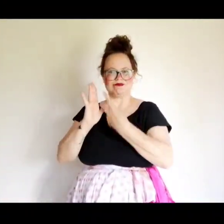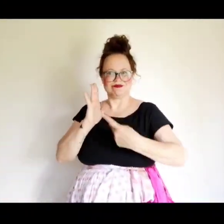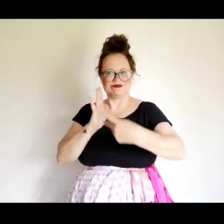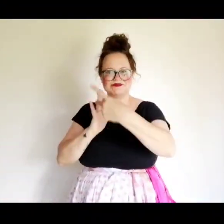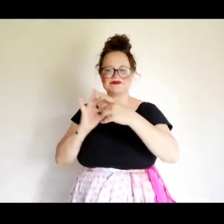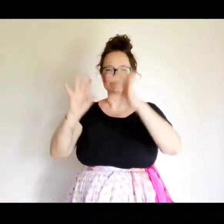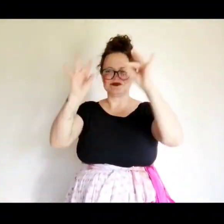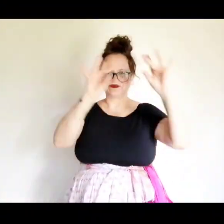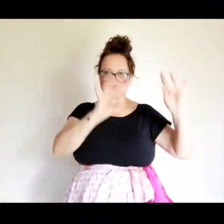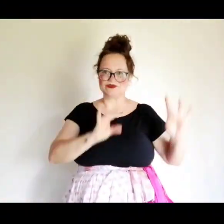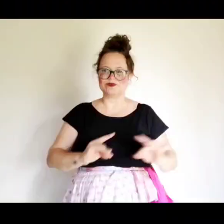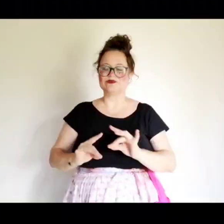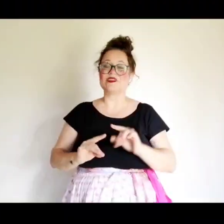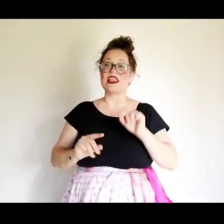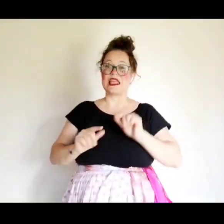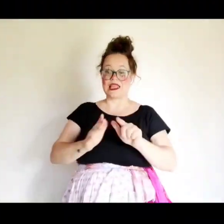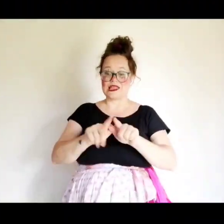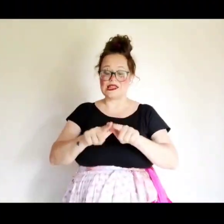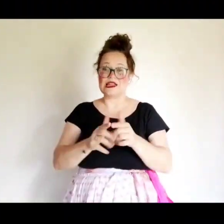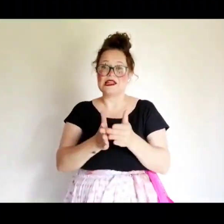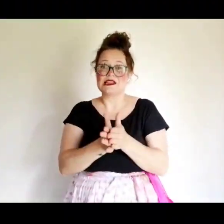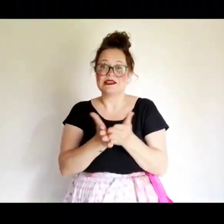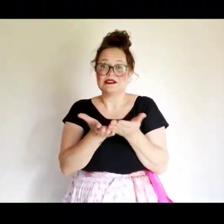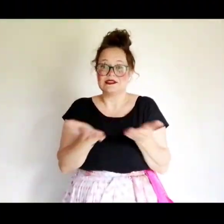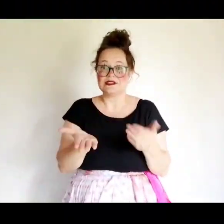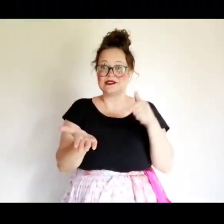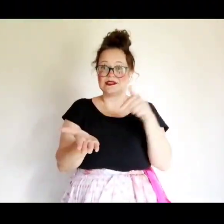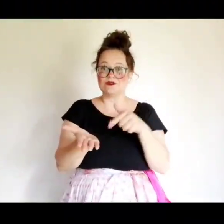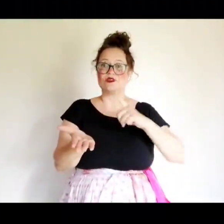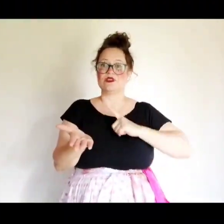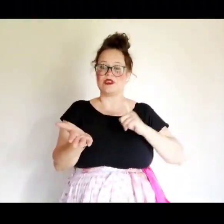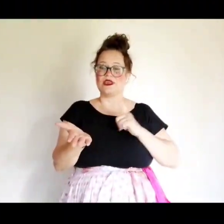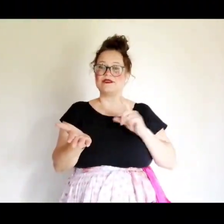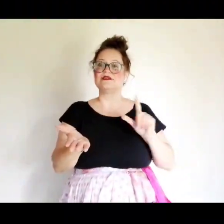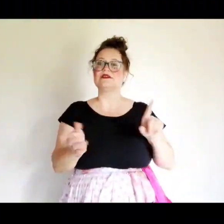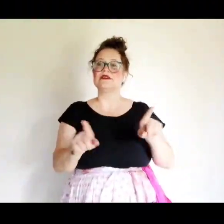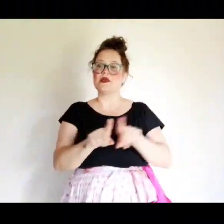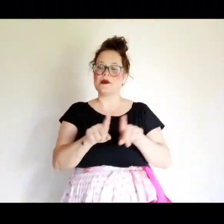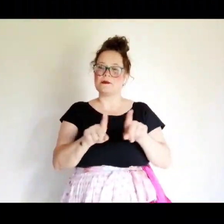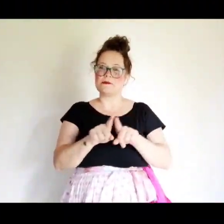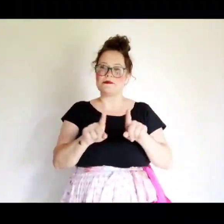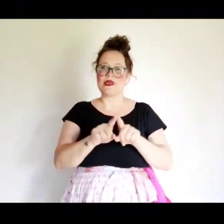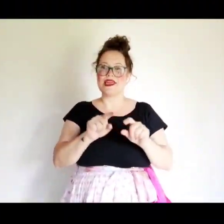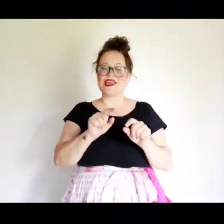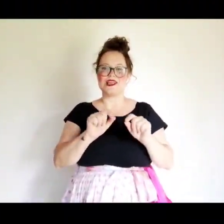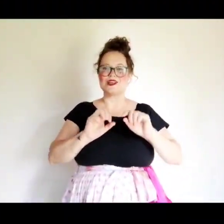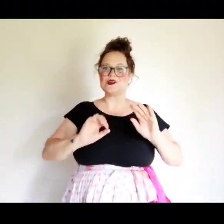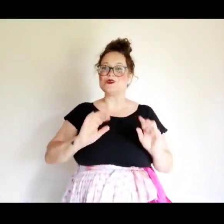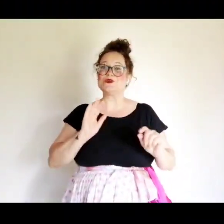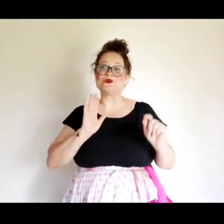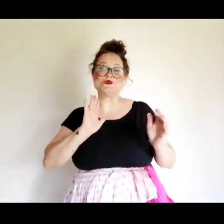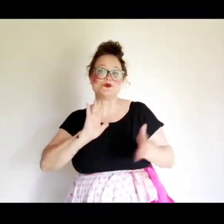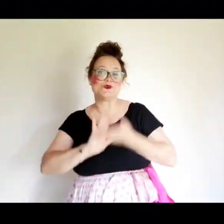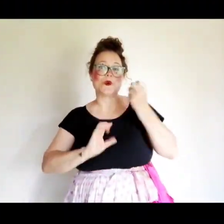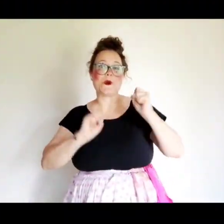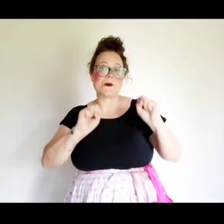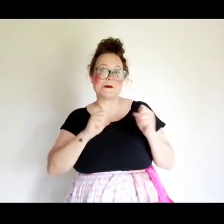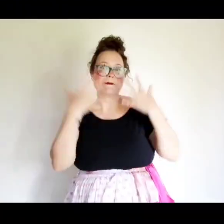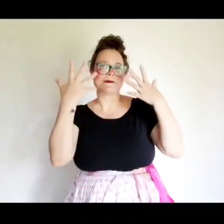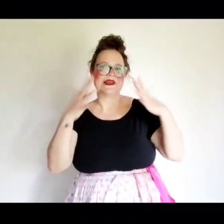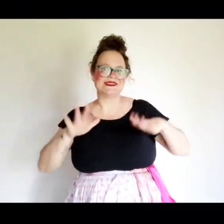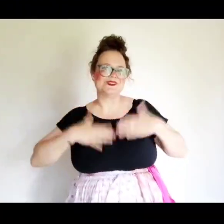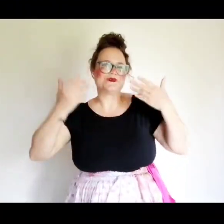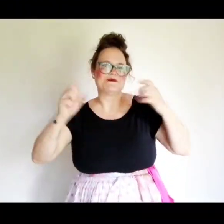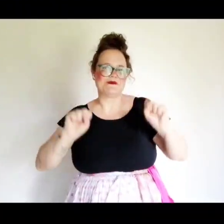E ele é um livro que tem também algumas coisas, tipo umas surpresinhas aqui, ó, que você